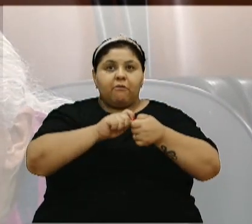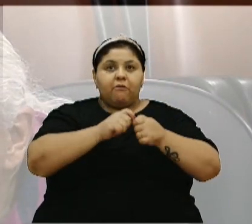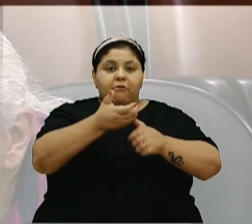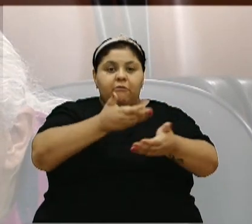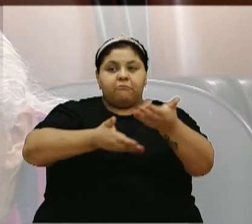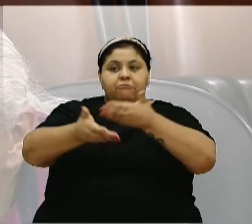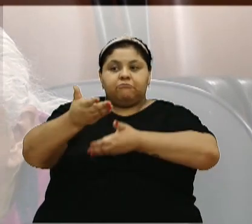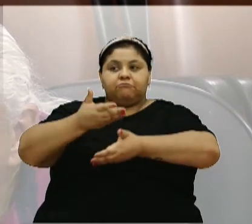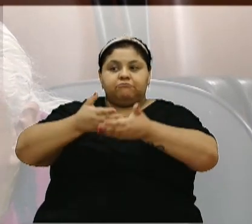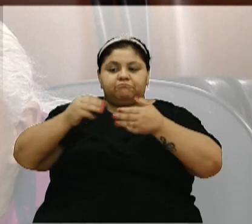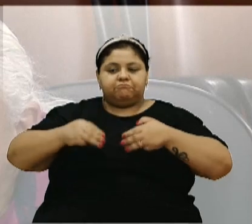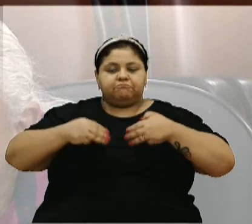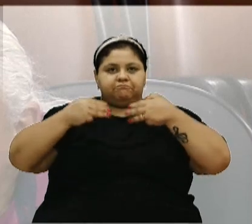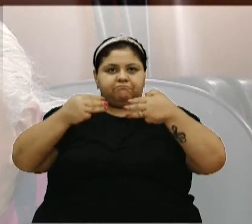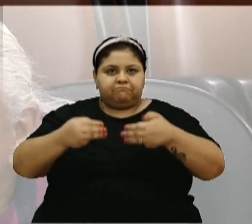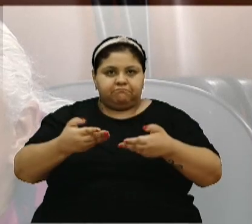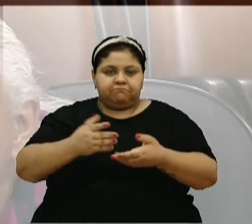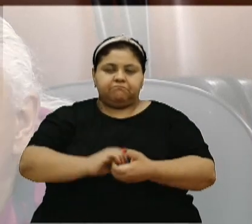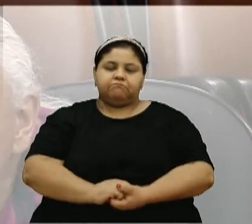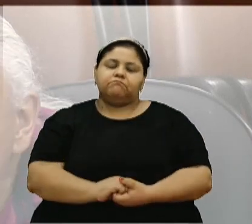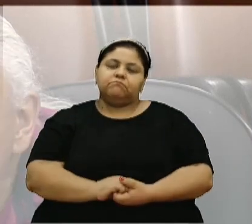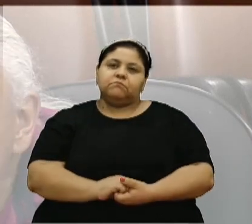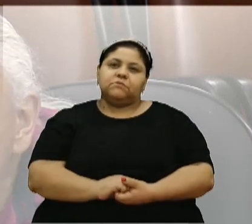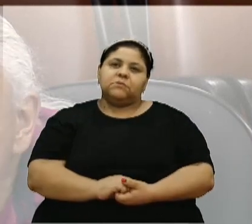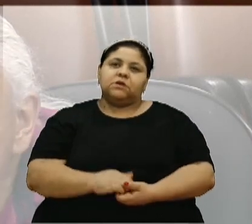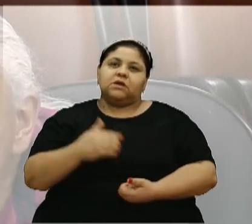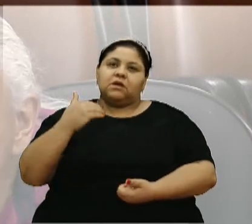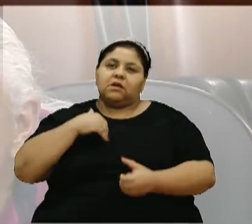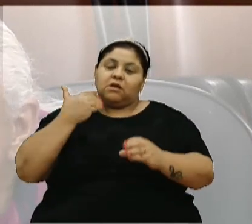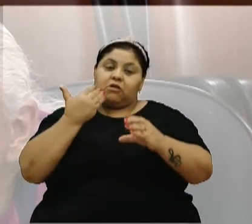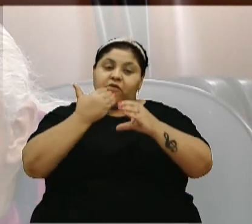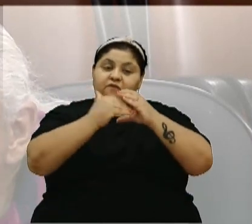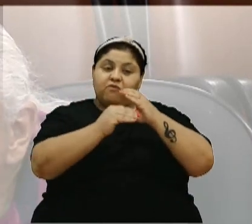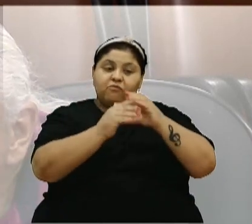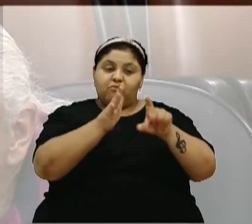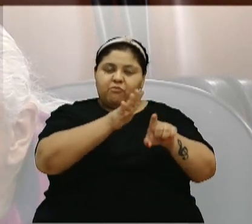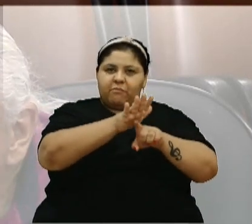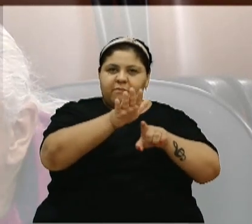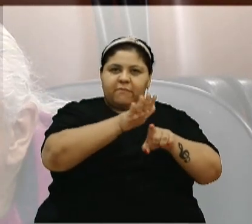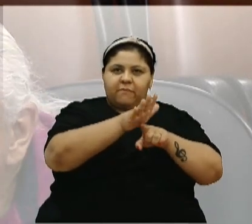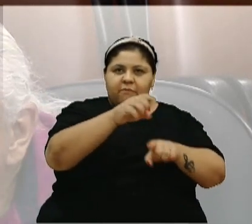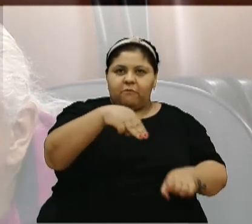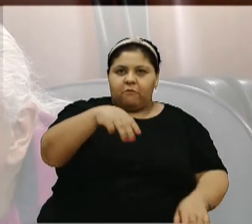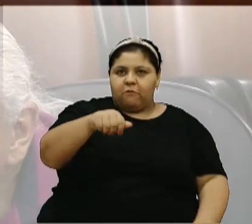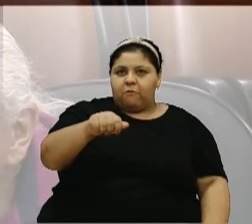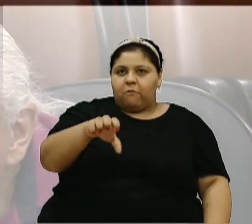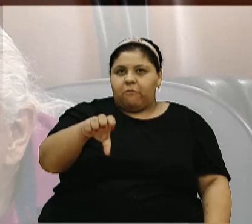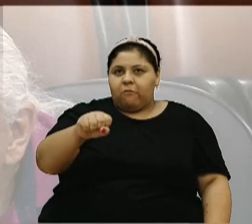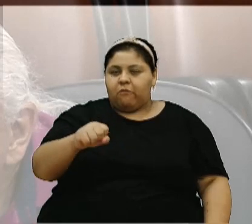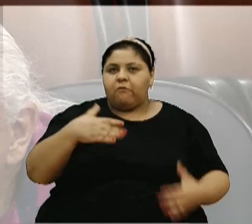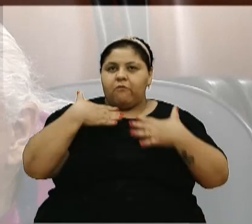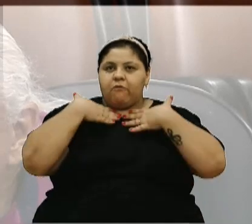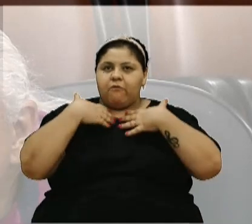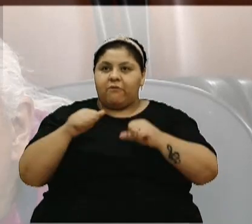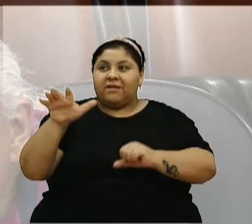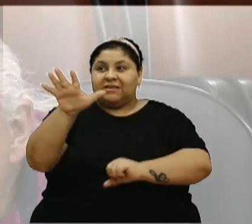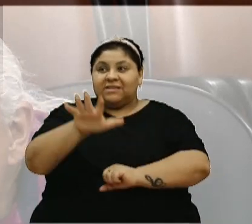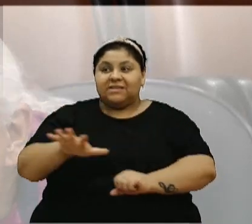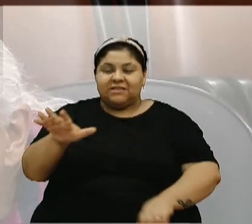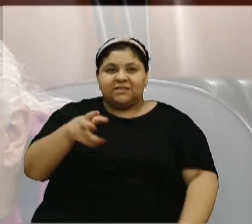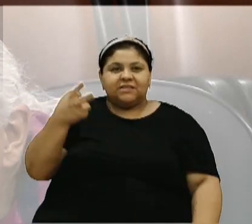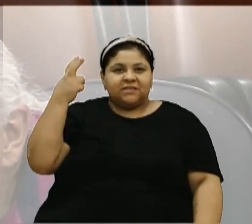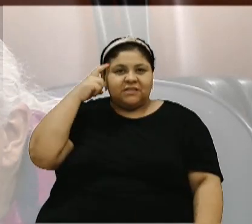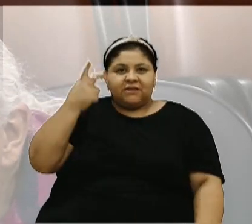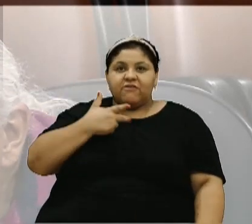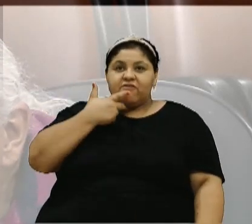com os ministérios. E justamente eu levei uma demanda da Maesa lá para a Secretaria Nacional de Cultura e falei com